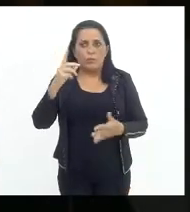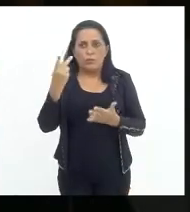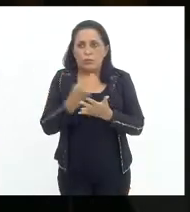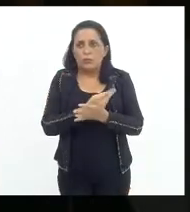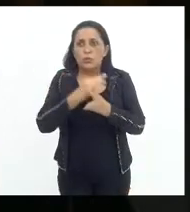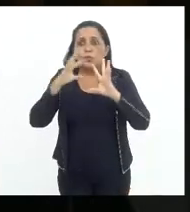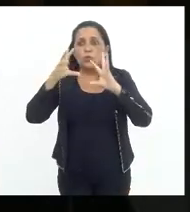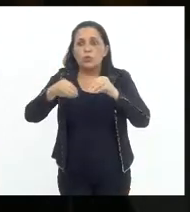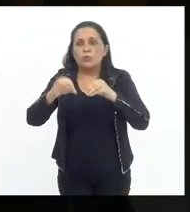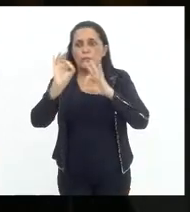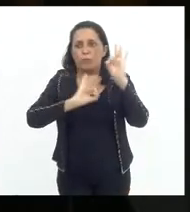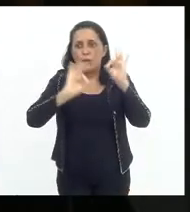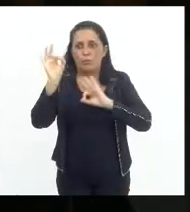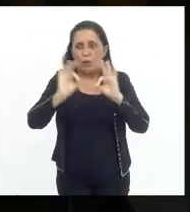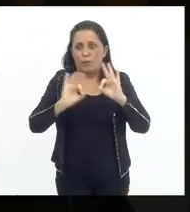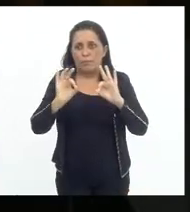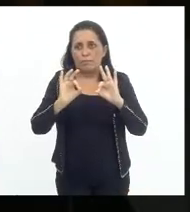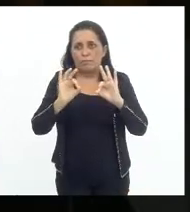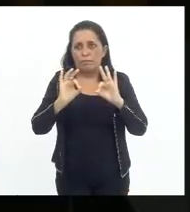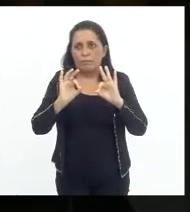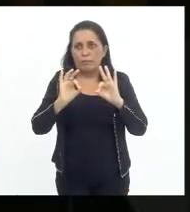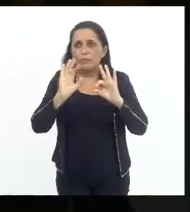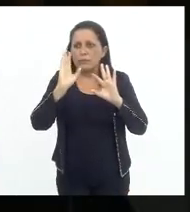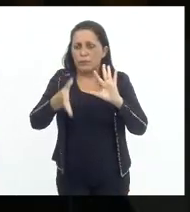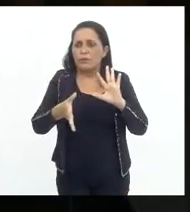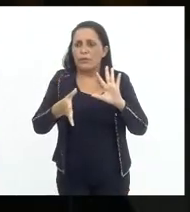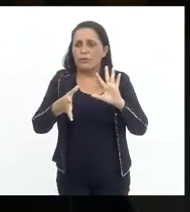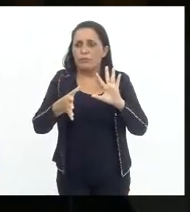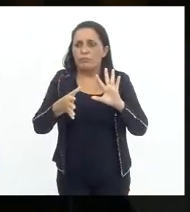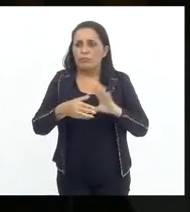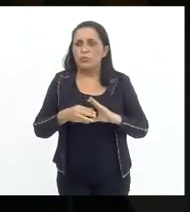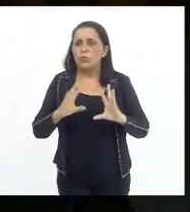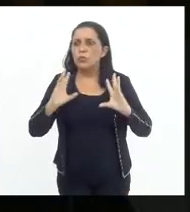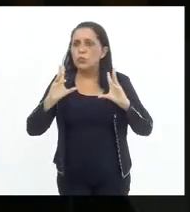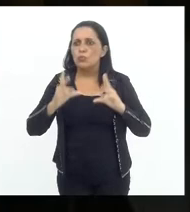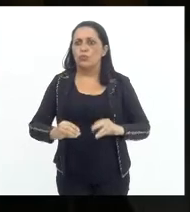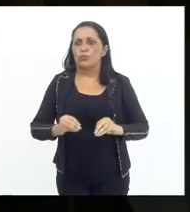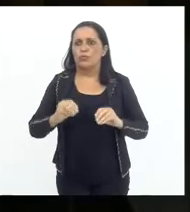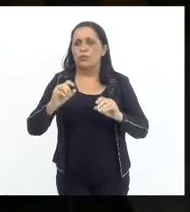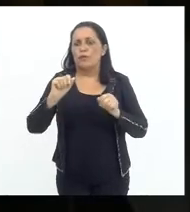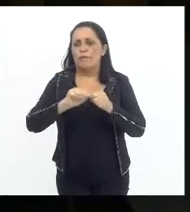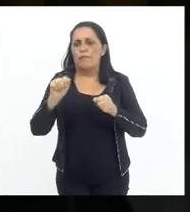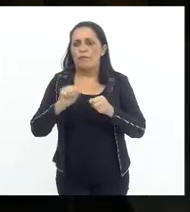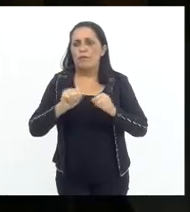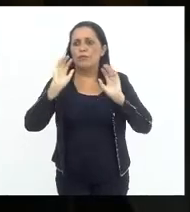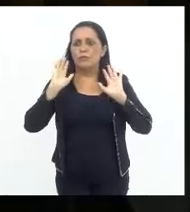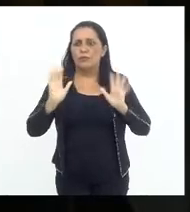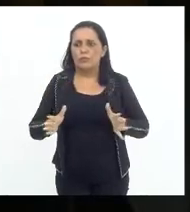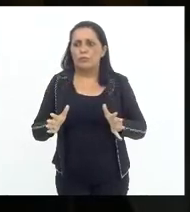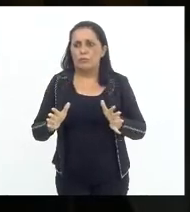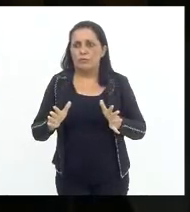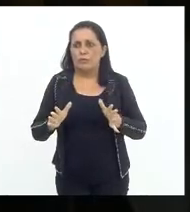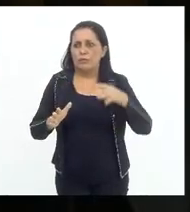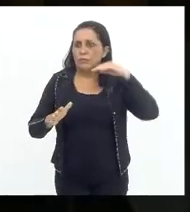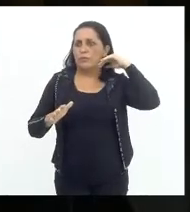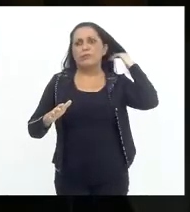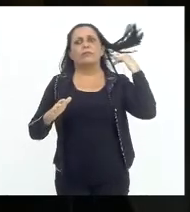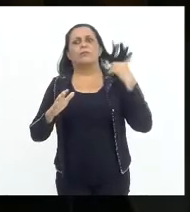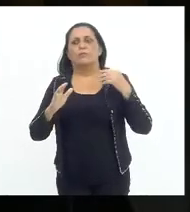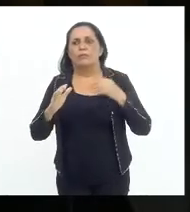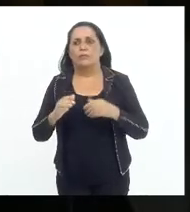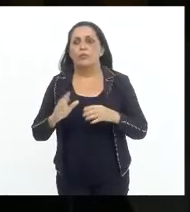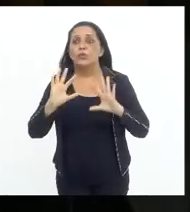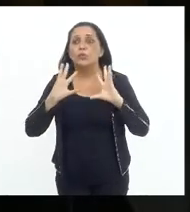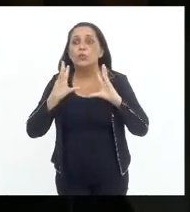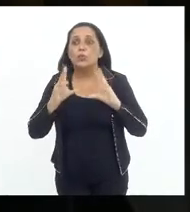tudo estivesse preparado e com o facto da prefeitura de Niterói tudo pensei que ser feito já tinha sido feito lembrando